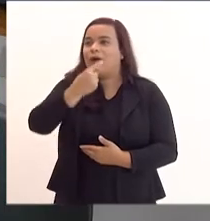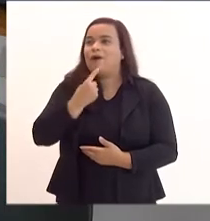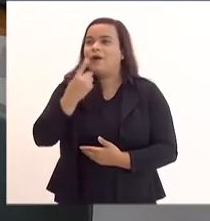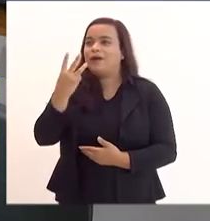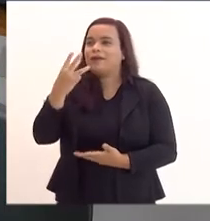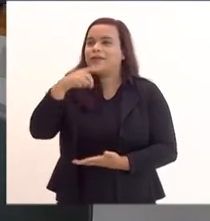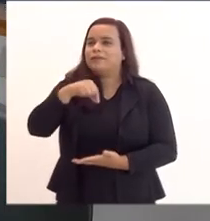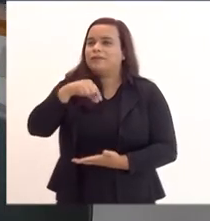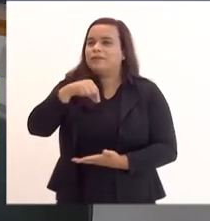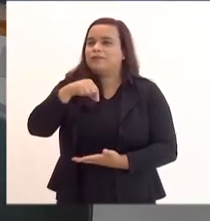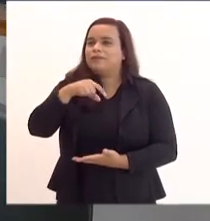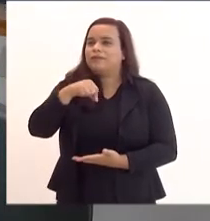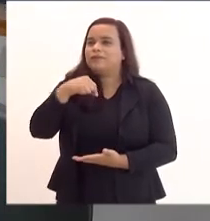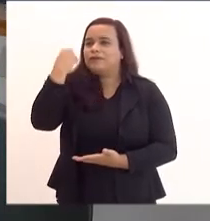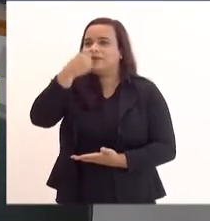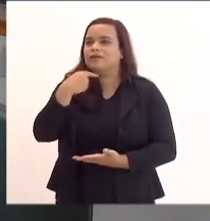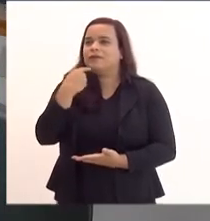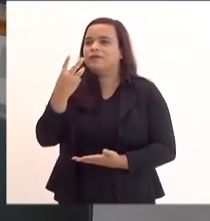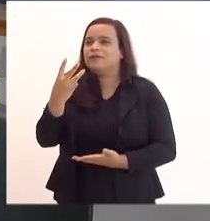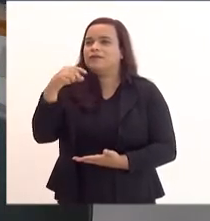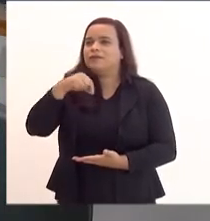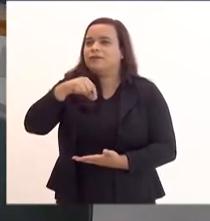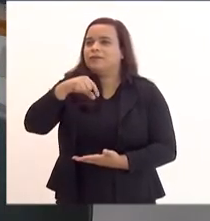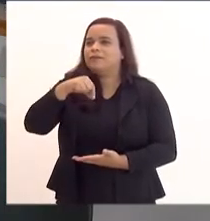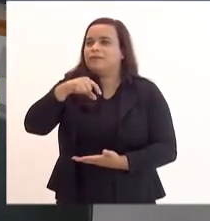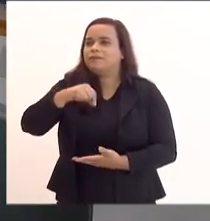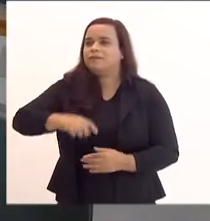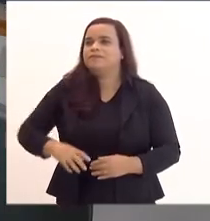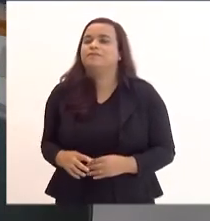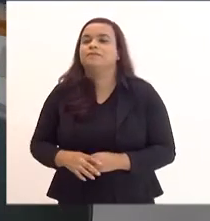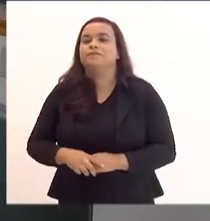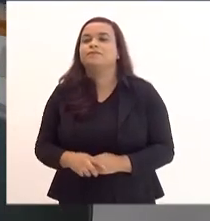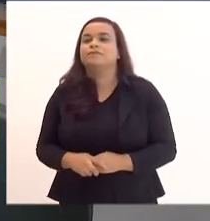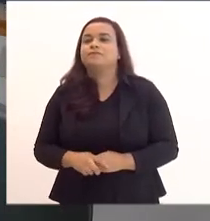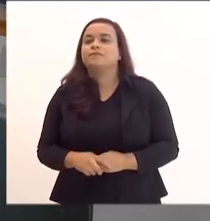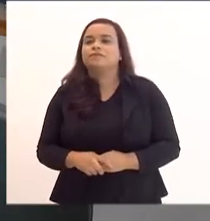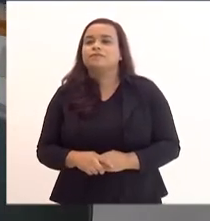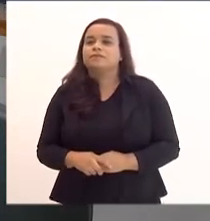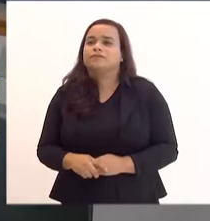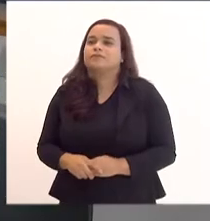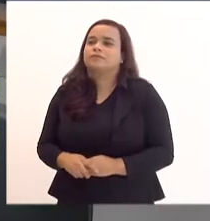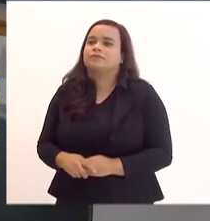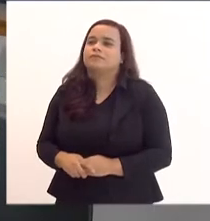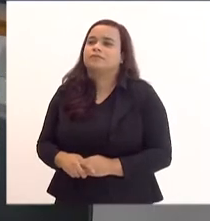Não. Às 6 horas da tarde. 3 por hora.